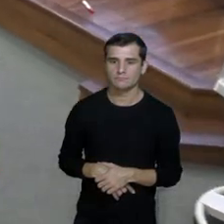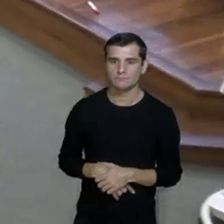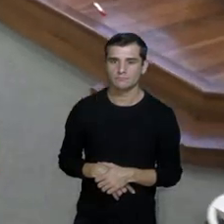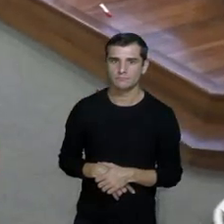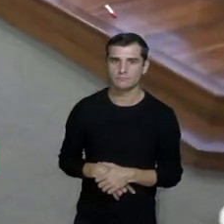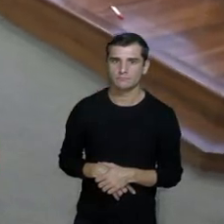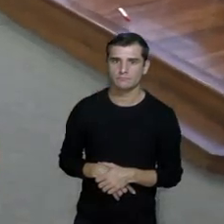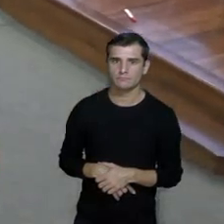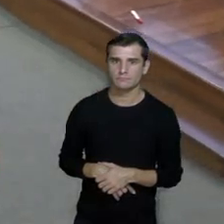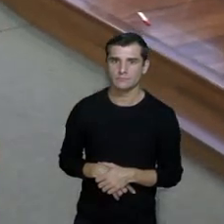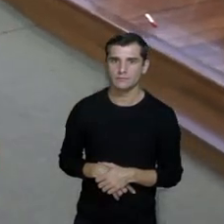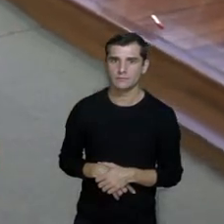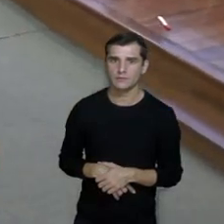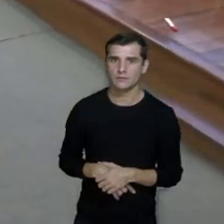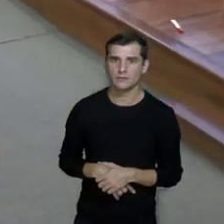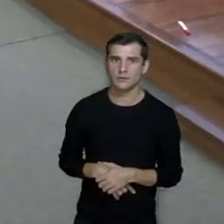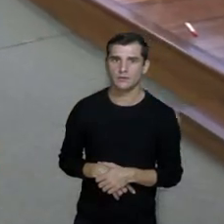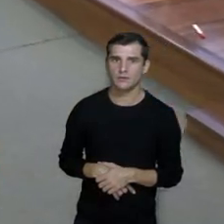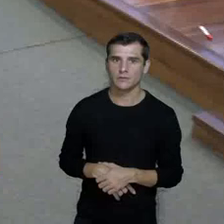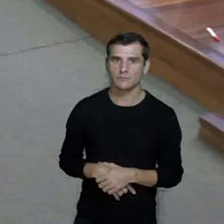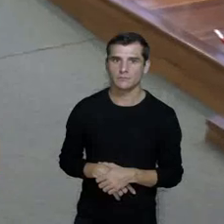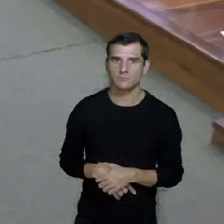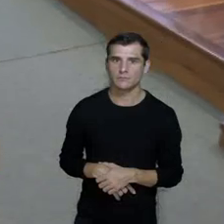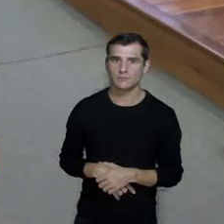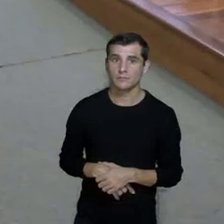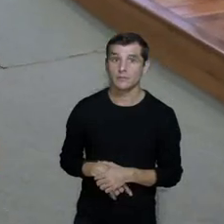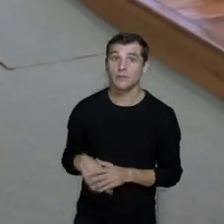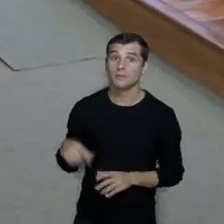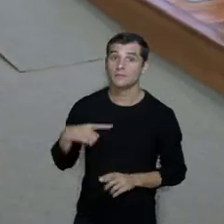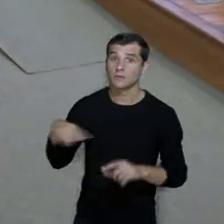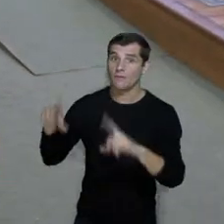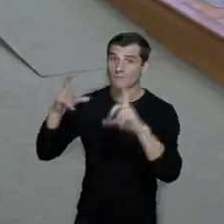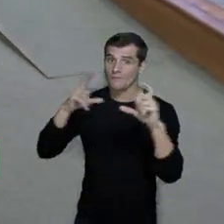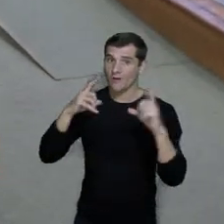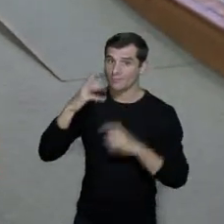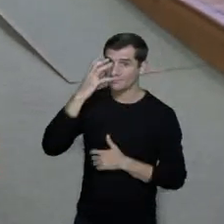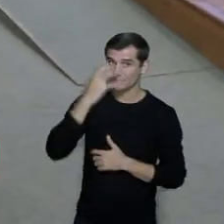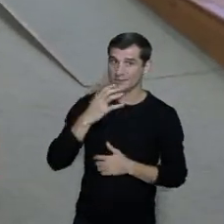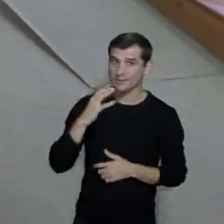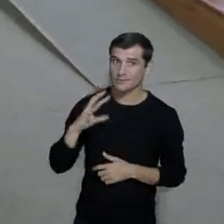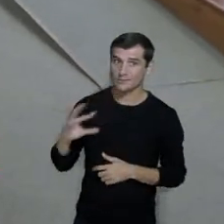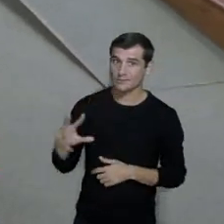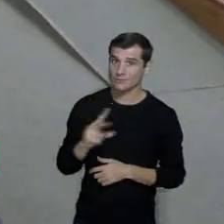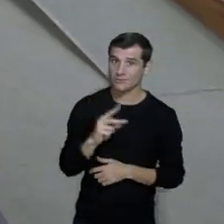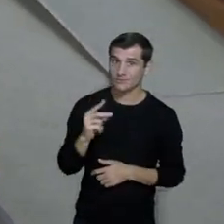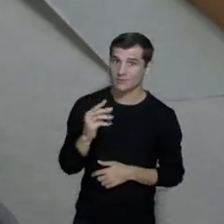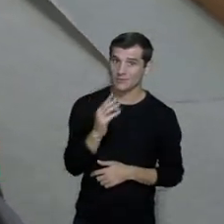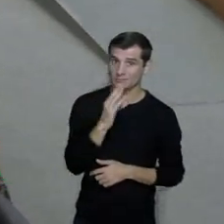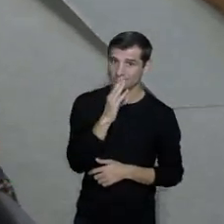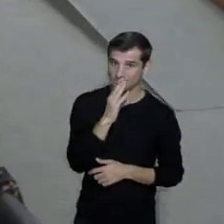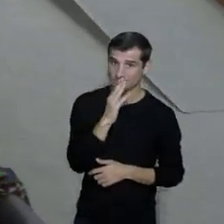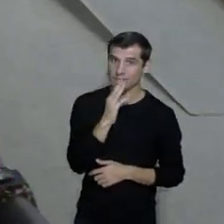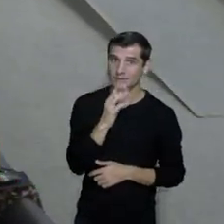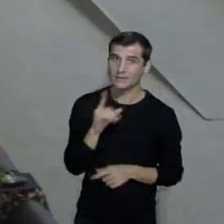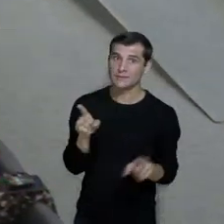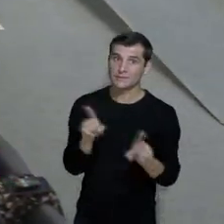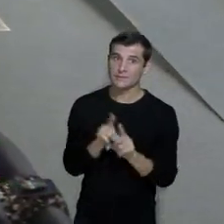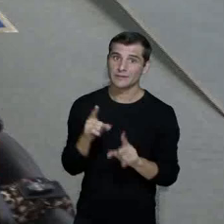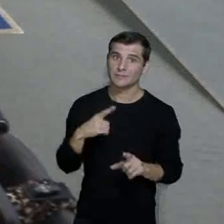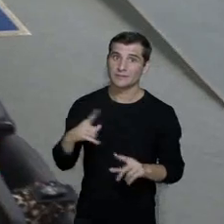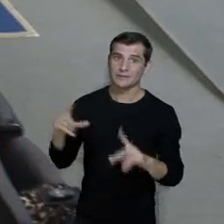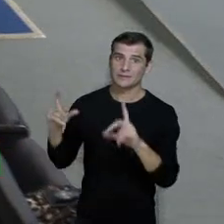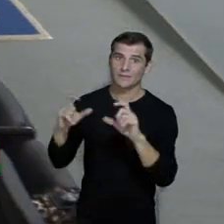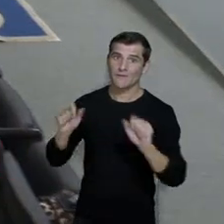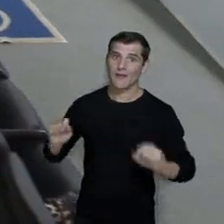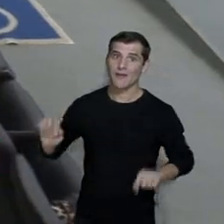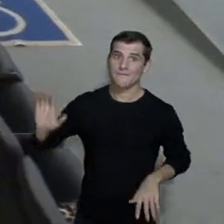bom tem a foto assim séria todo mundo quietinho e tem a foto assim fazendo levantando a mão